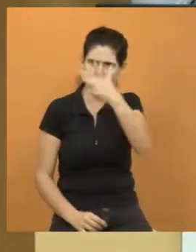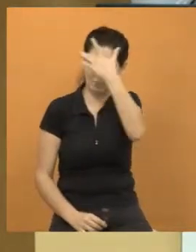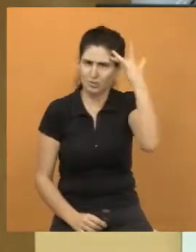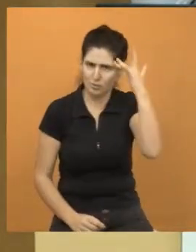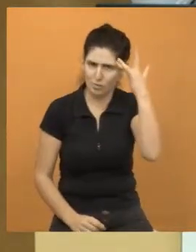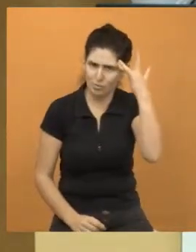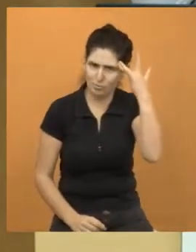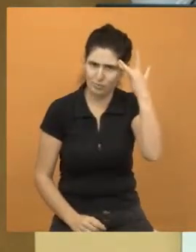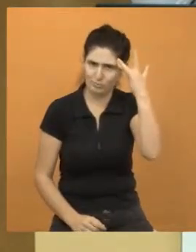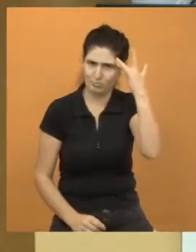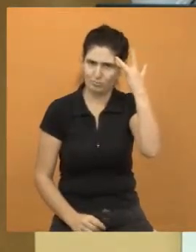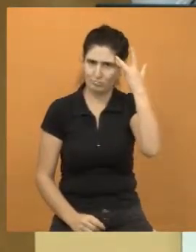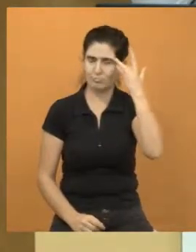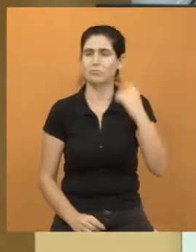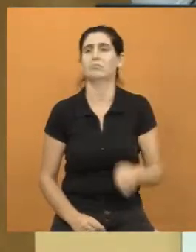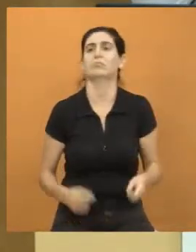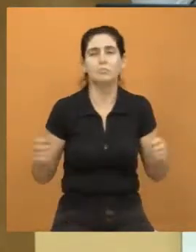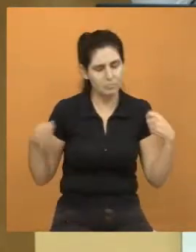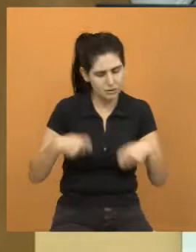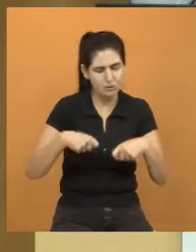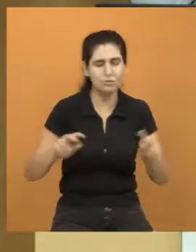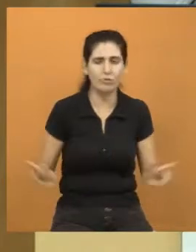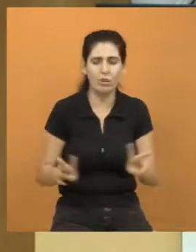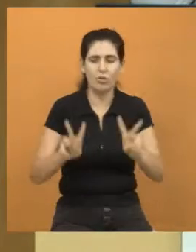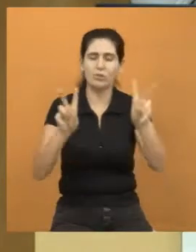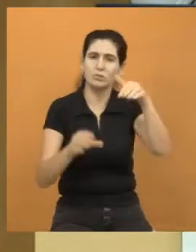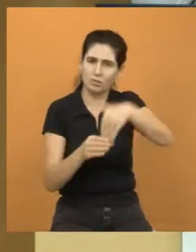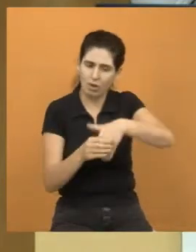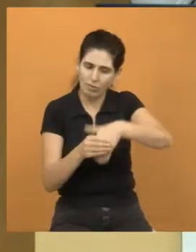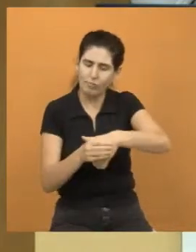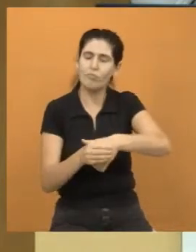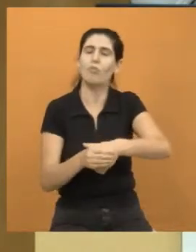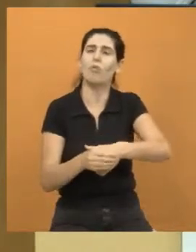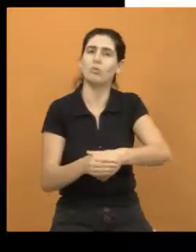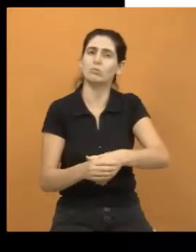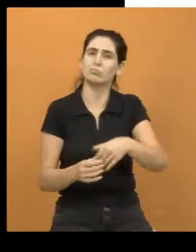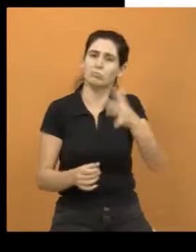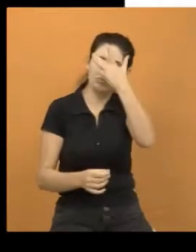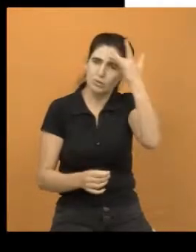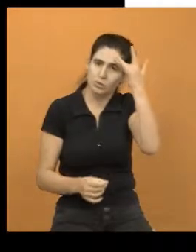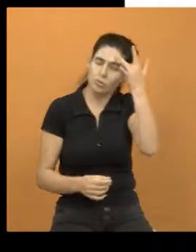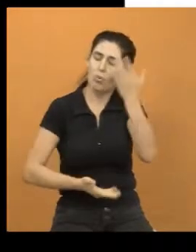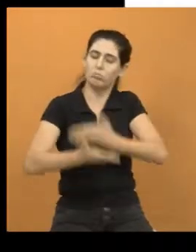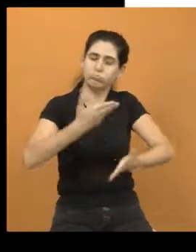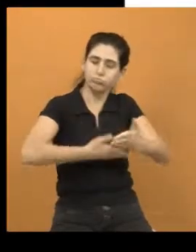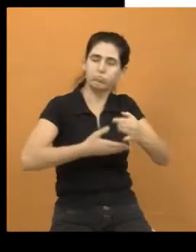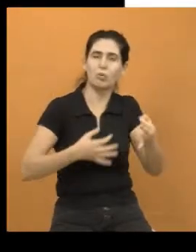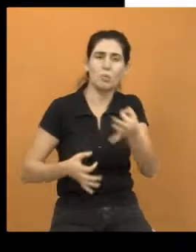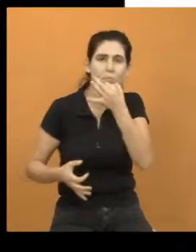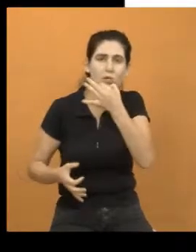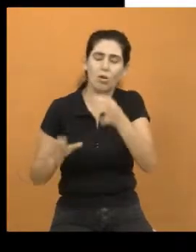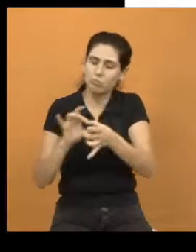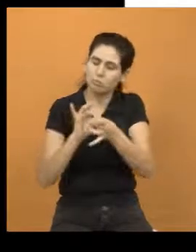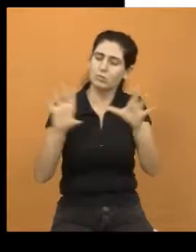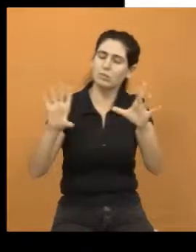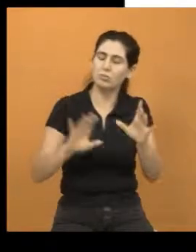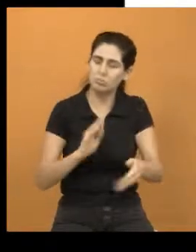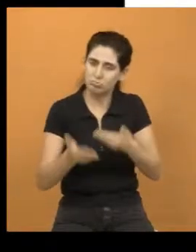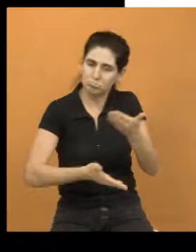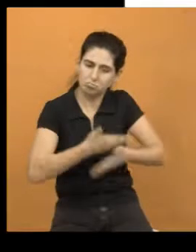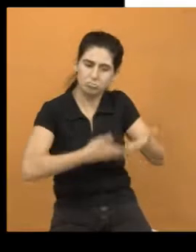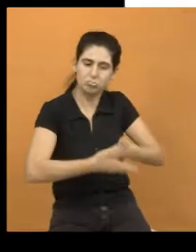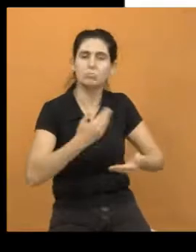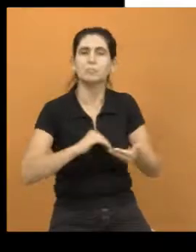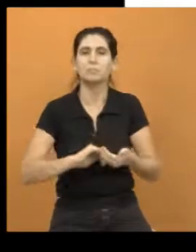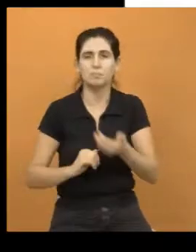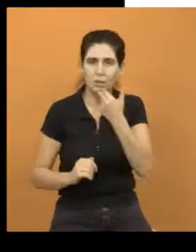de valorizar o nosso voto, né? E agora, o próximo slide, falando um pouco dos trabalhos, de como foi a nossa